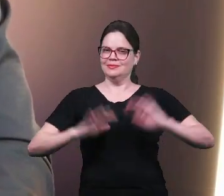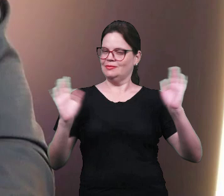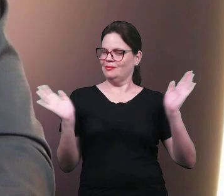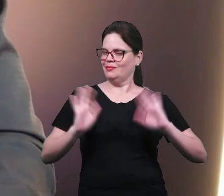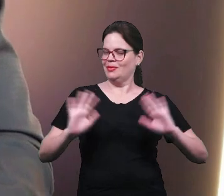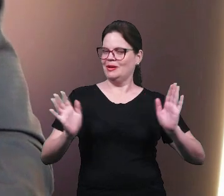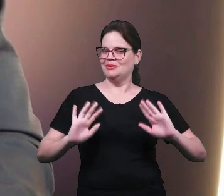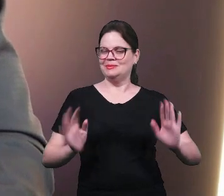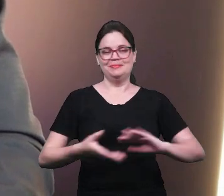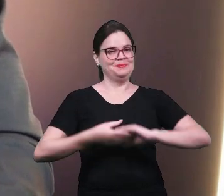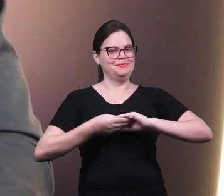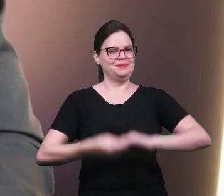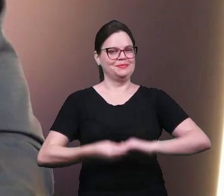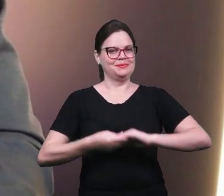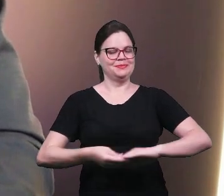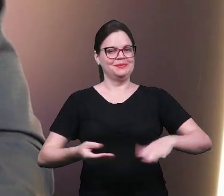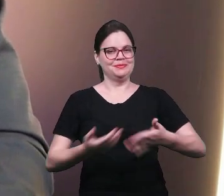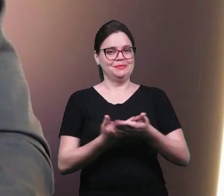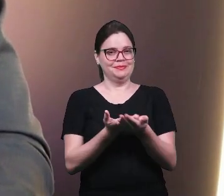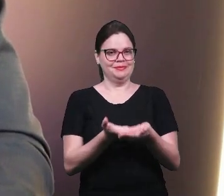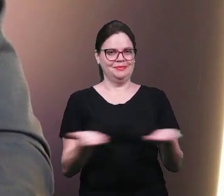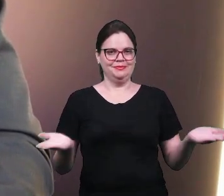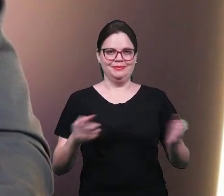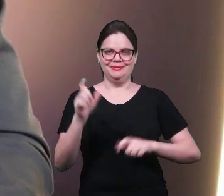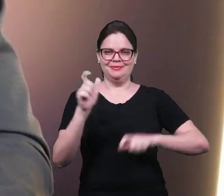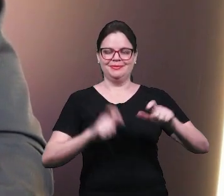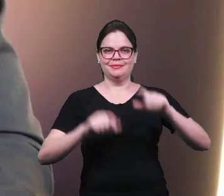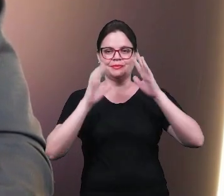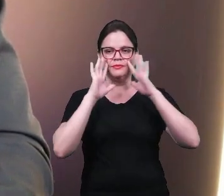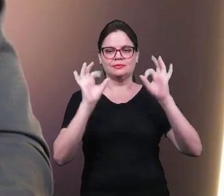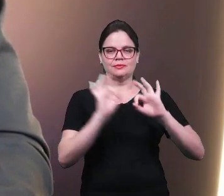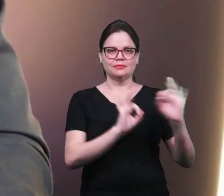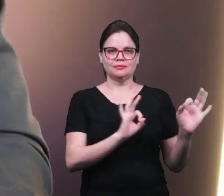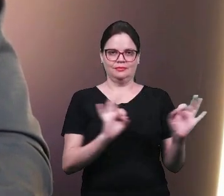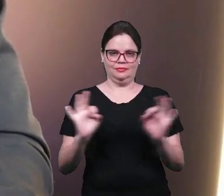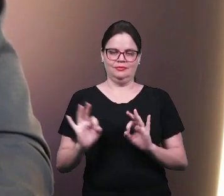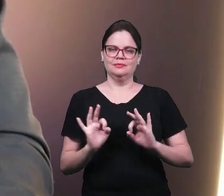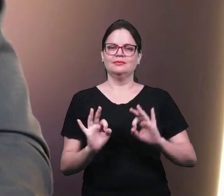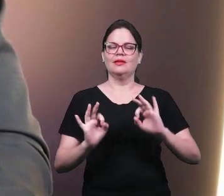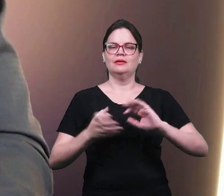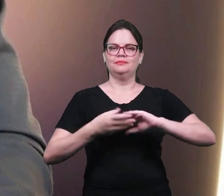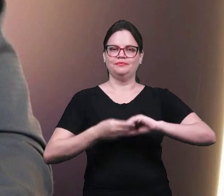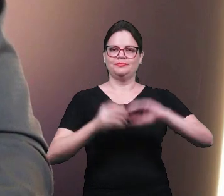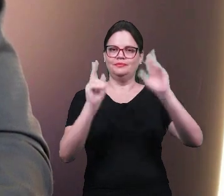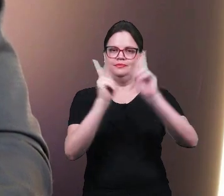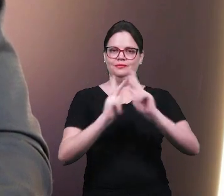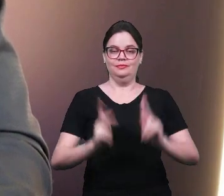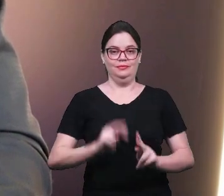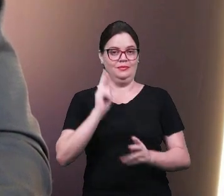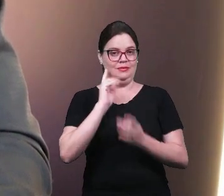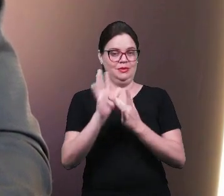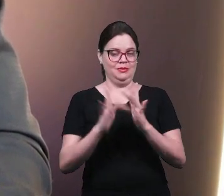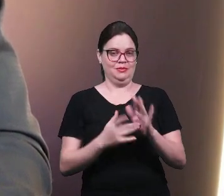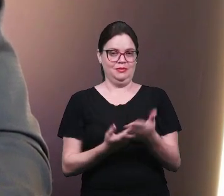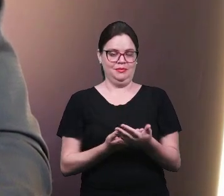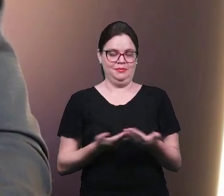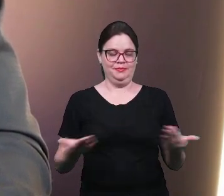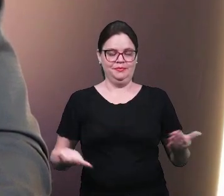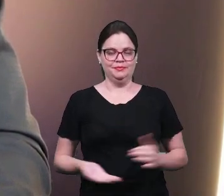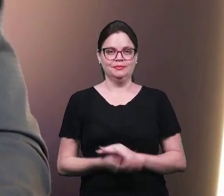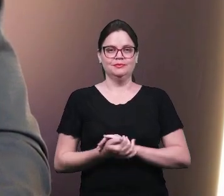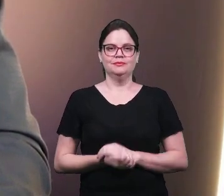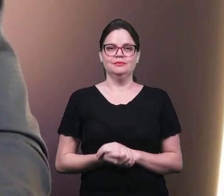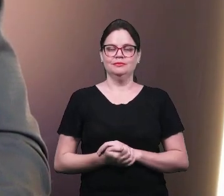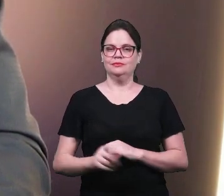Olá, nós queremos cumprimentar a todos com a paz do Senhor Jesus. Nós estamos aqui